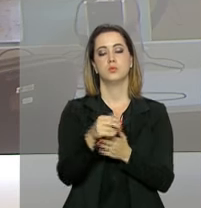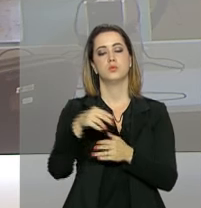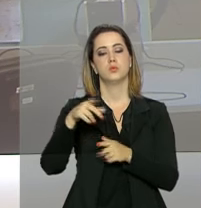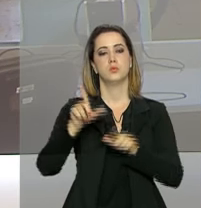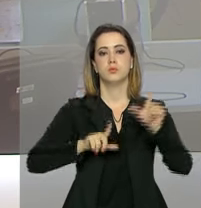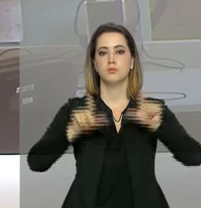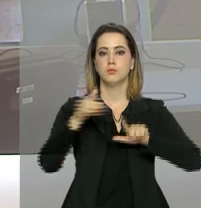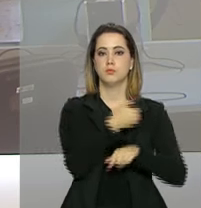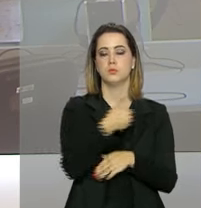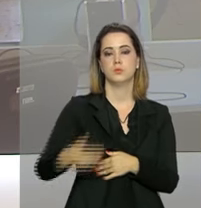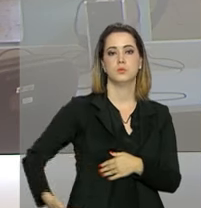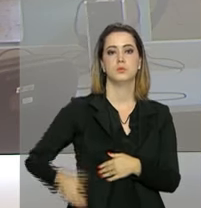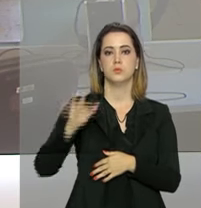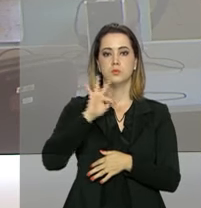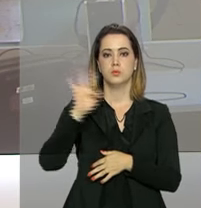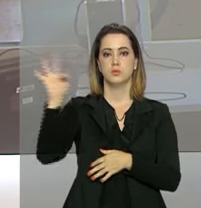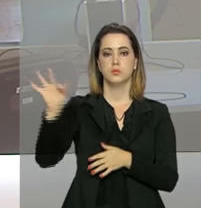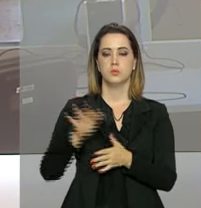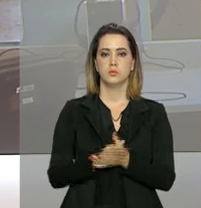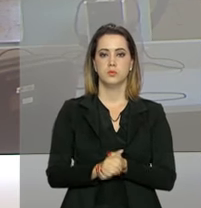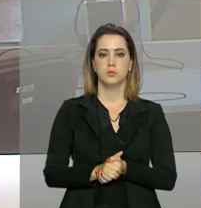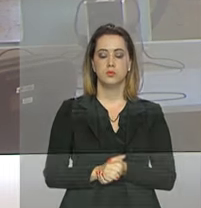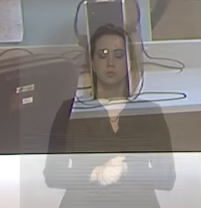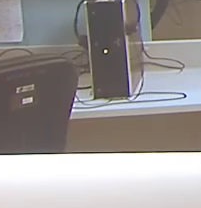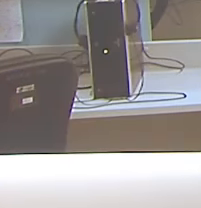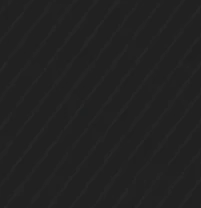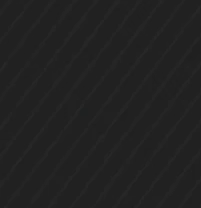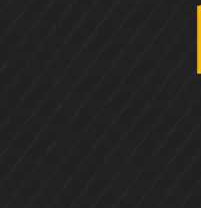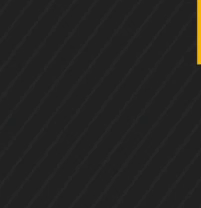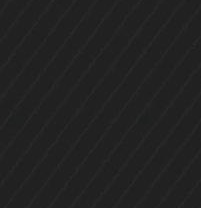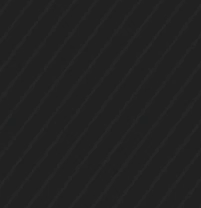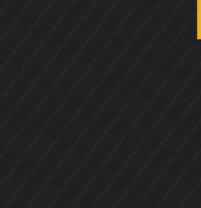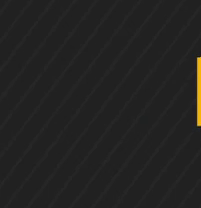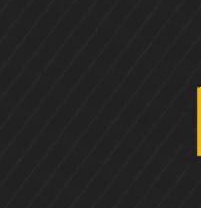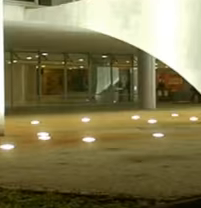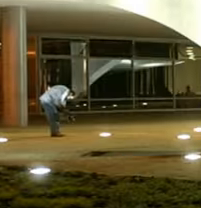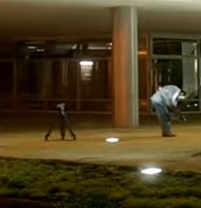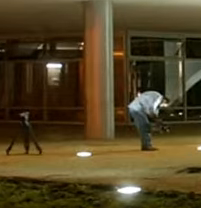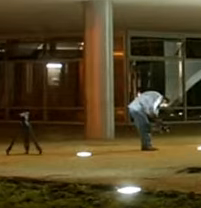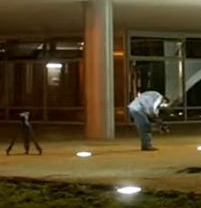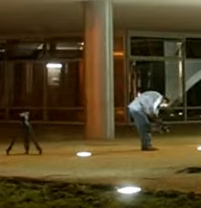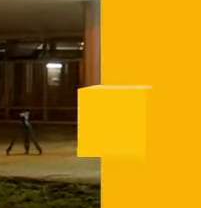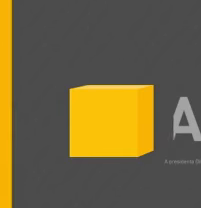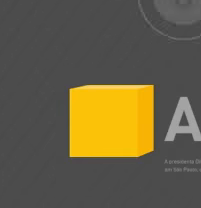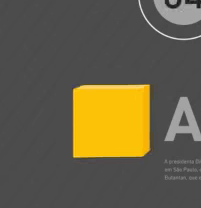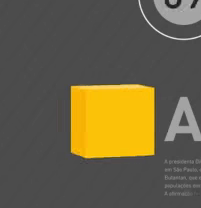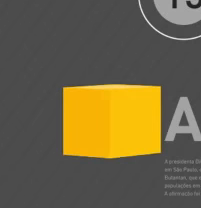gente, NBR, a TV do Governo Federal.